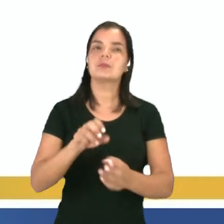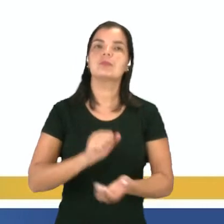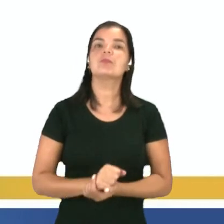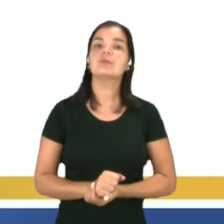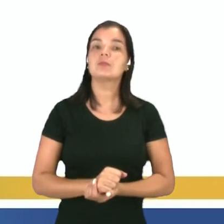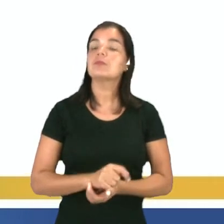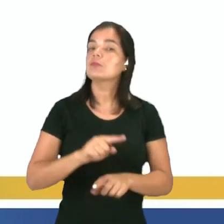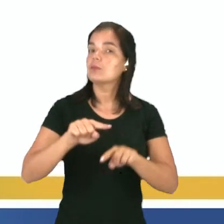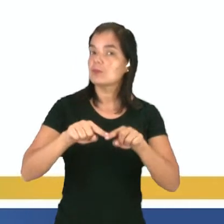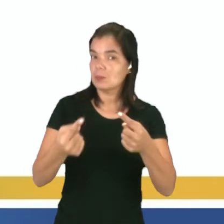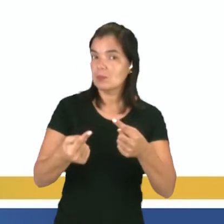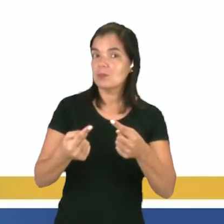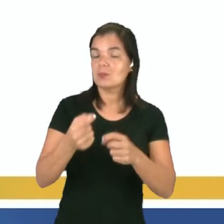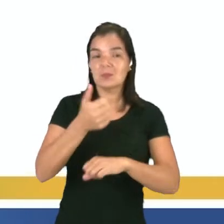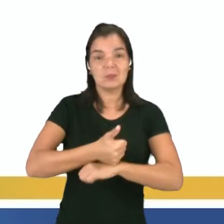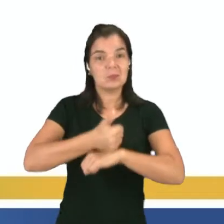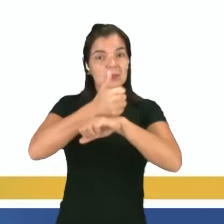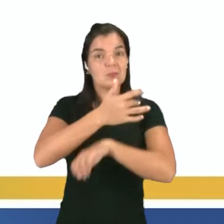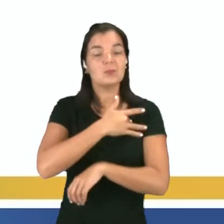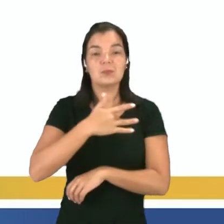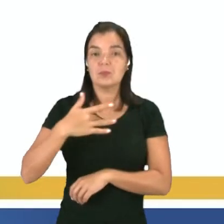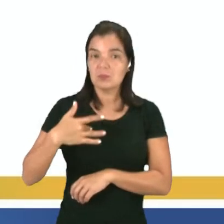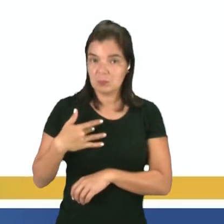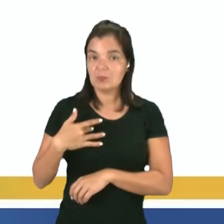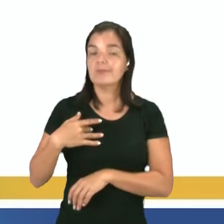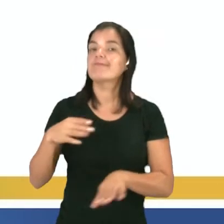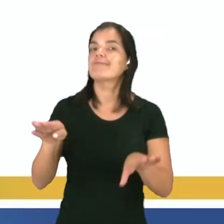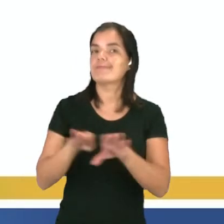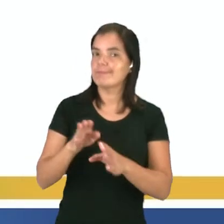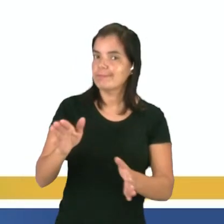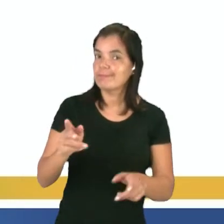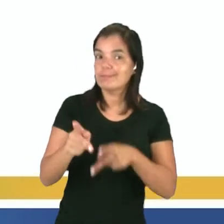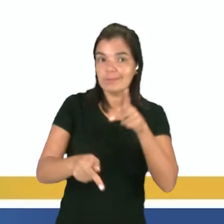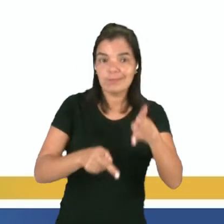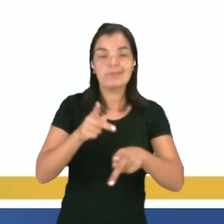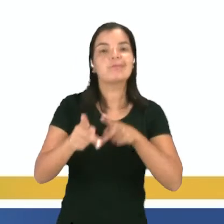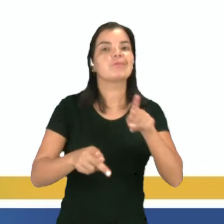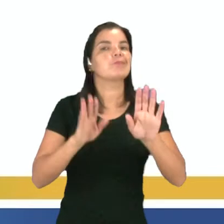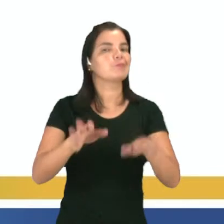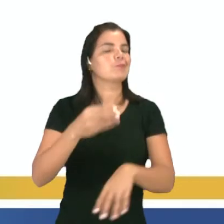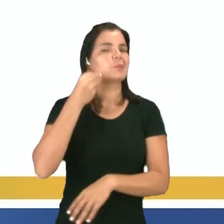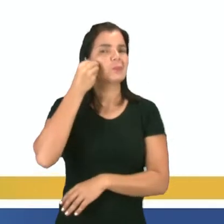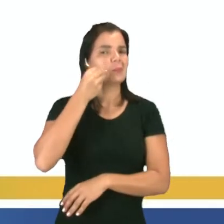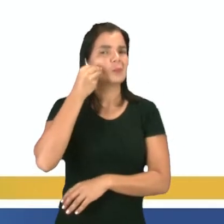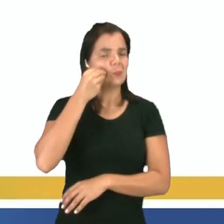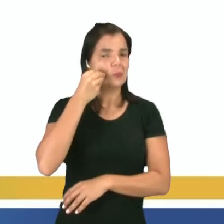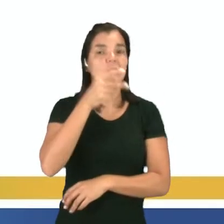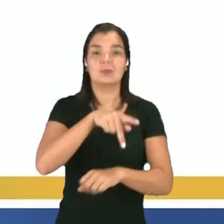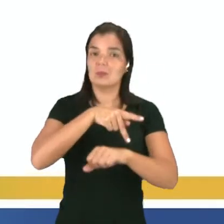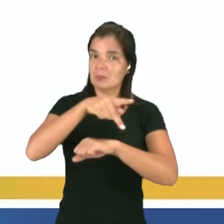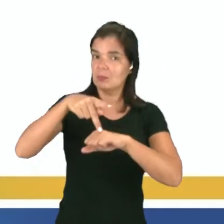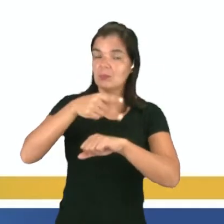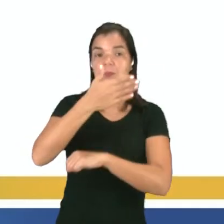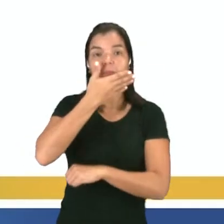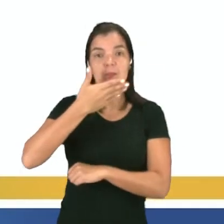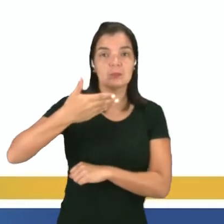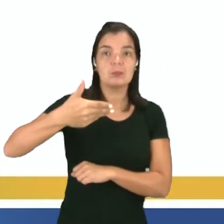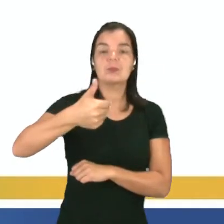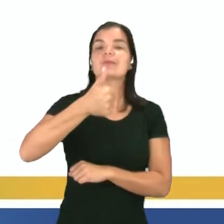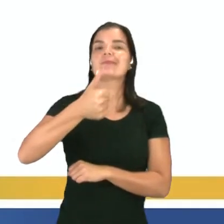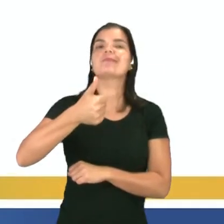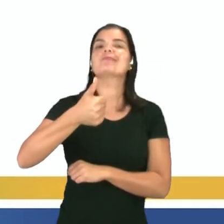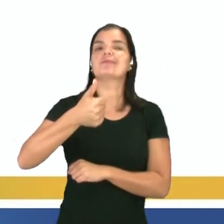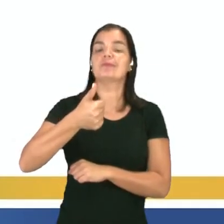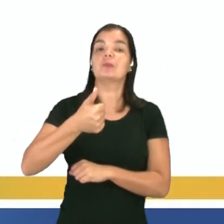as condições da qualidade de vida e o padrão que a população já vinha experimentando em muitos países com melhorias, tanto